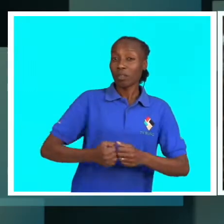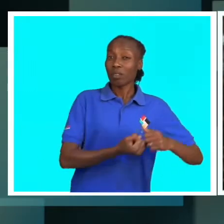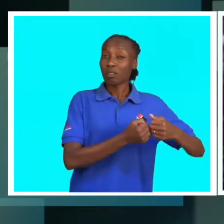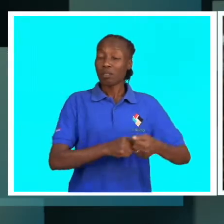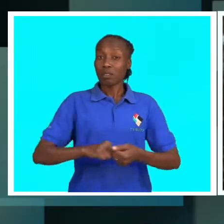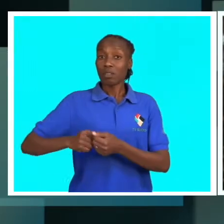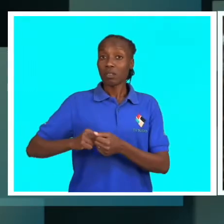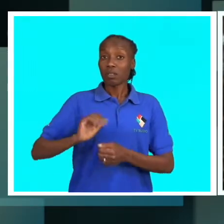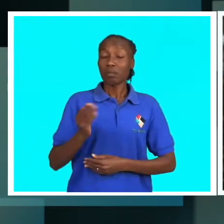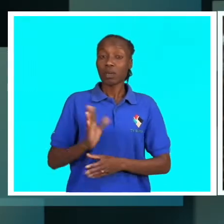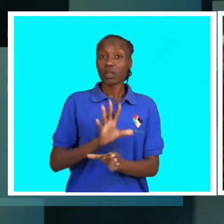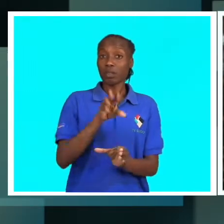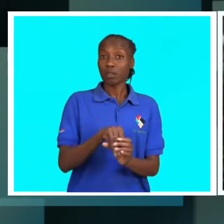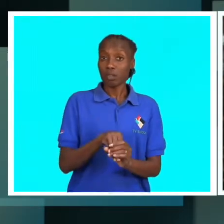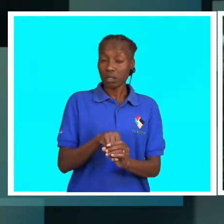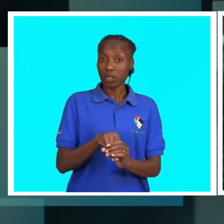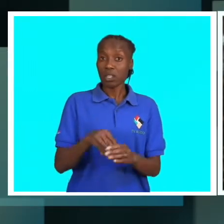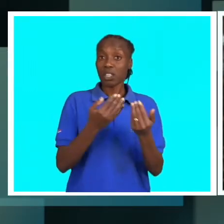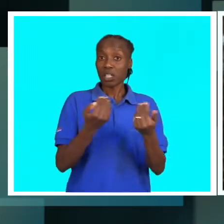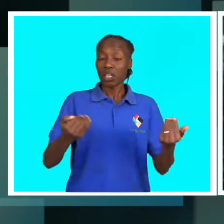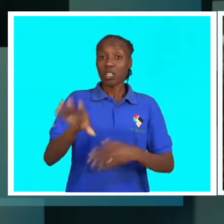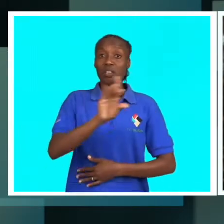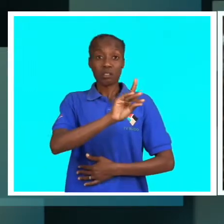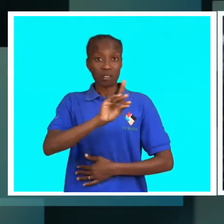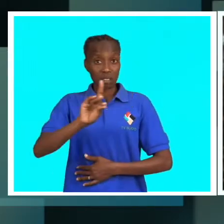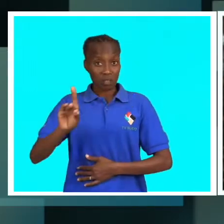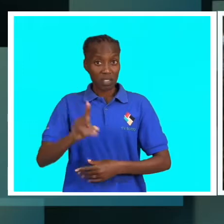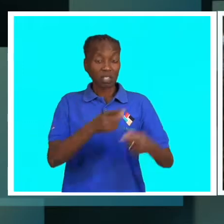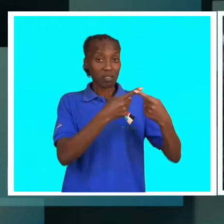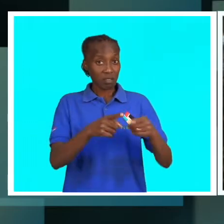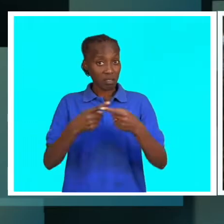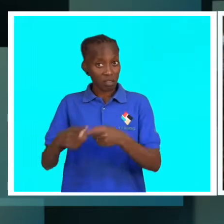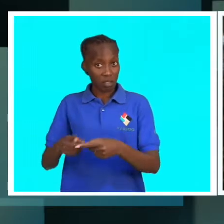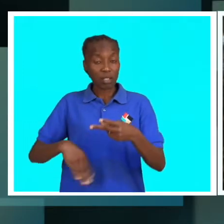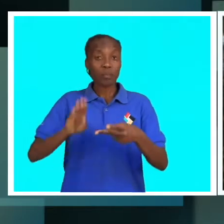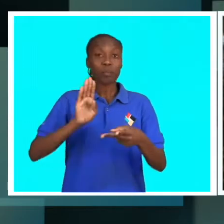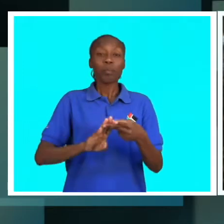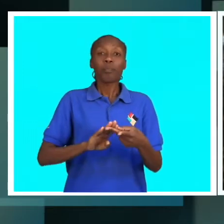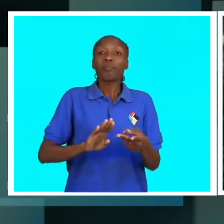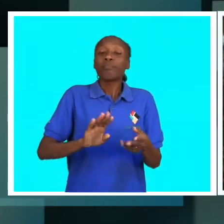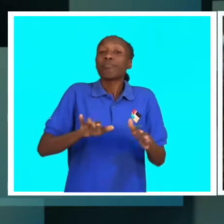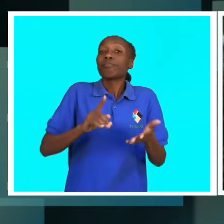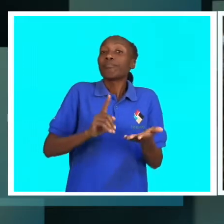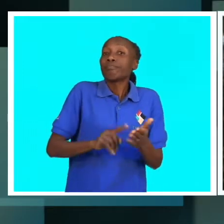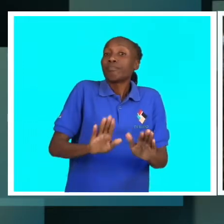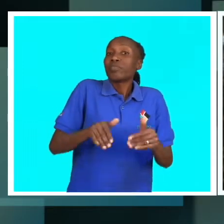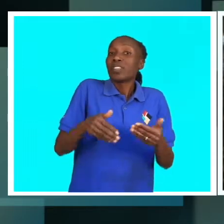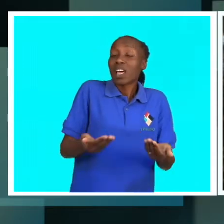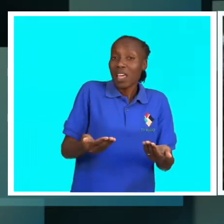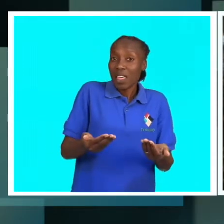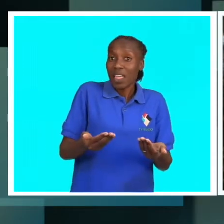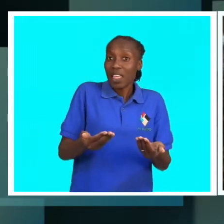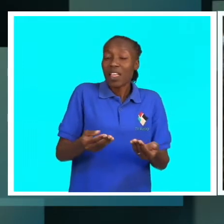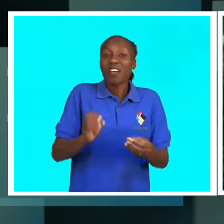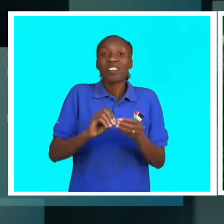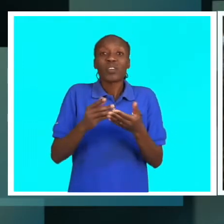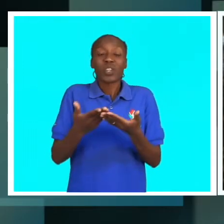O desafio para a inclusão das crianças com necessidades educativas especiais decorrentes de deficiência é